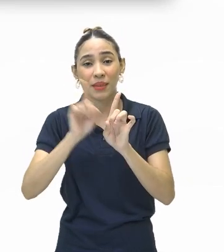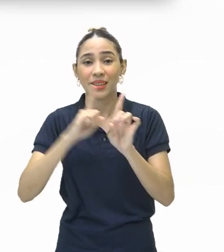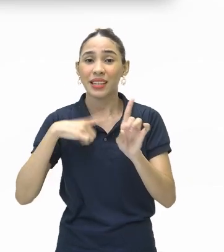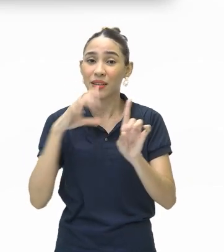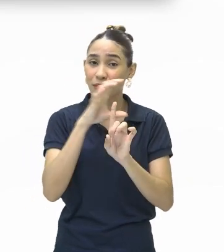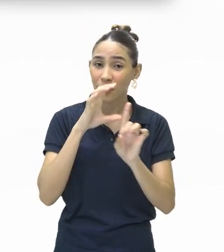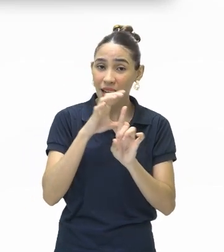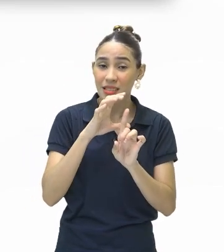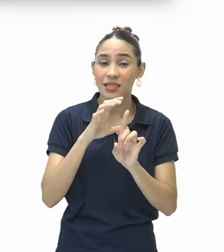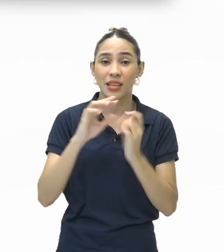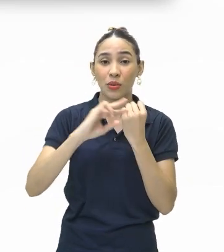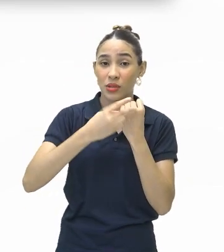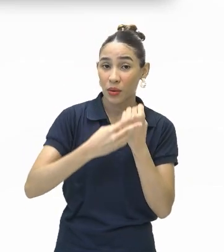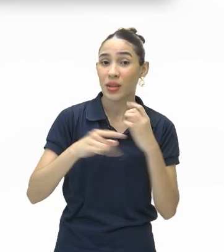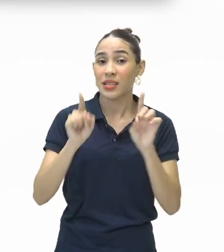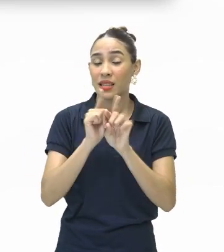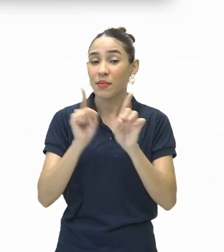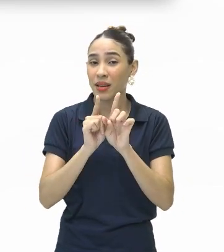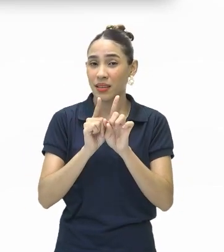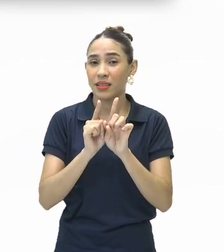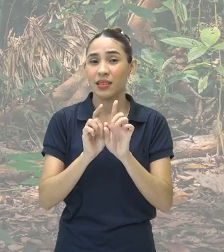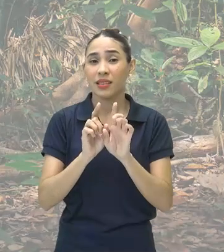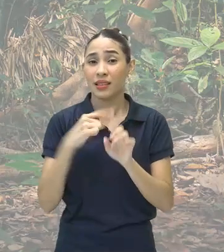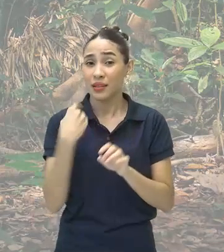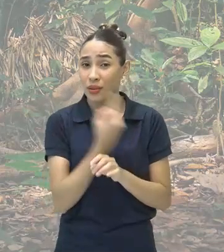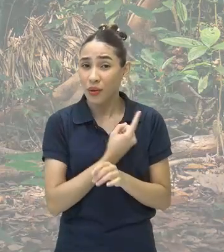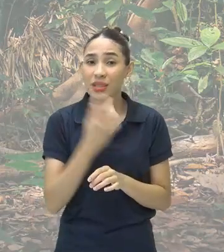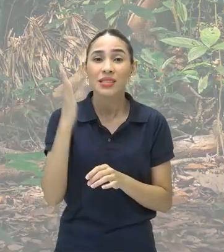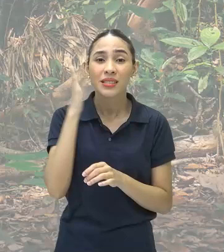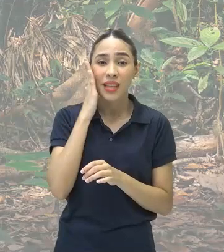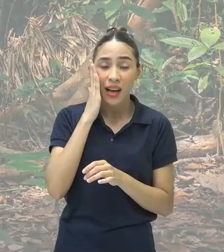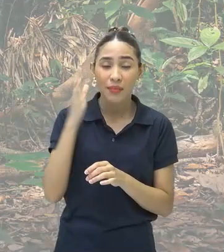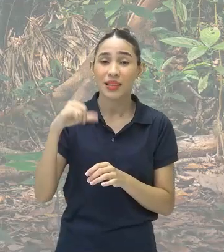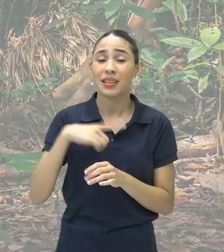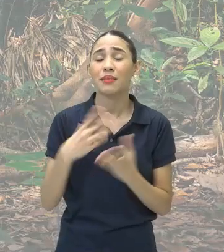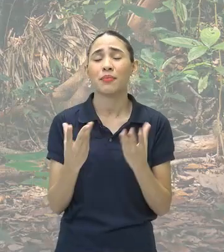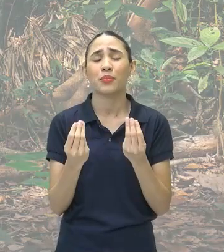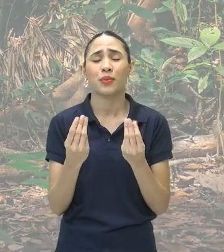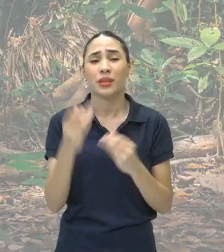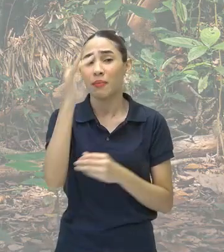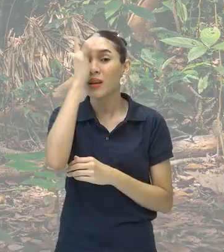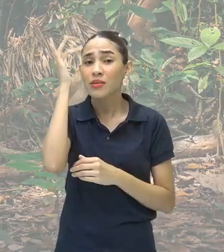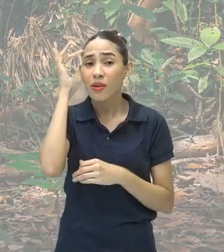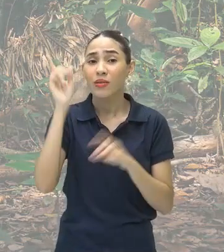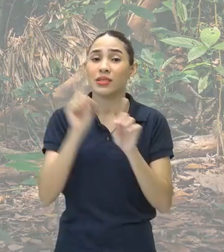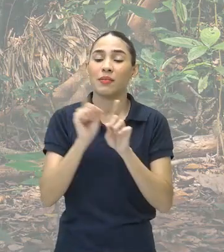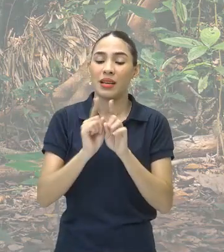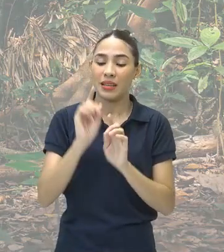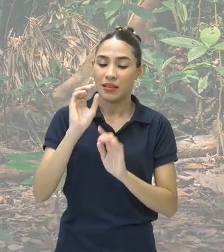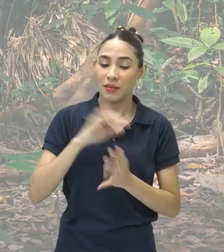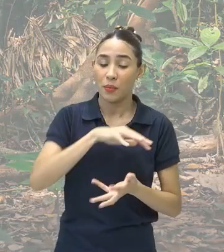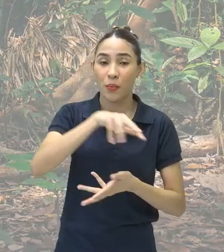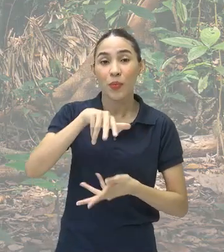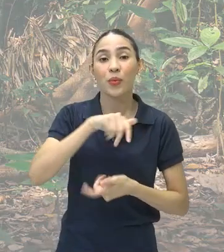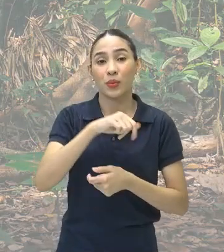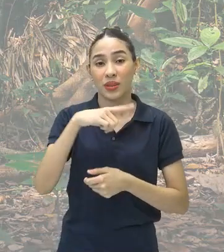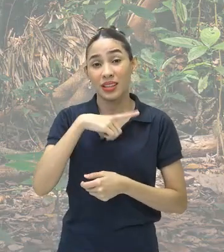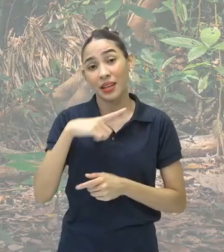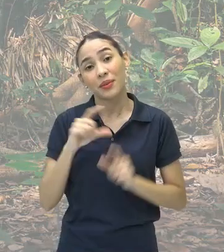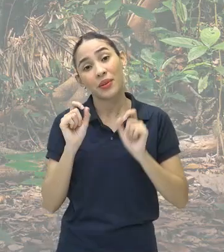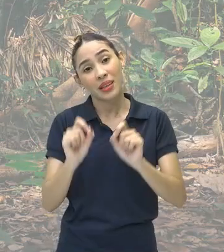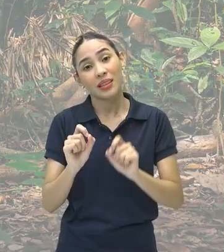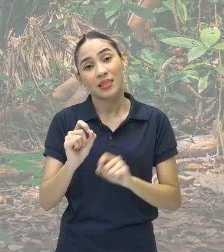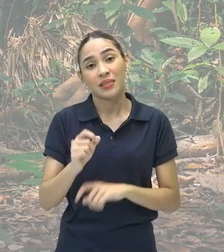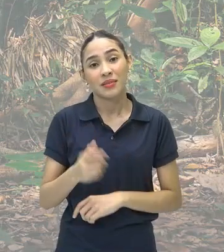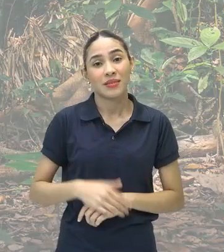que interessante. E a gente sabe, gente, aqui, a gente sabe que tem muita gente no mundo todo, tem muita gente